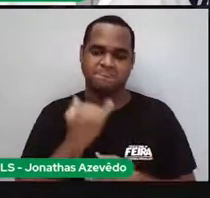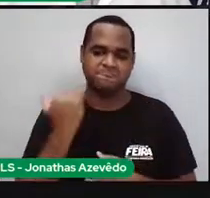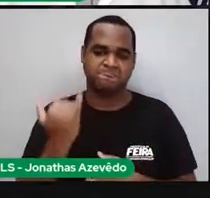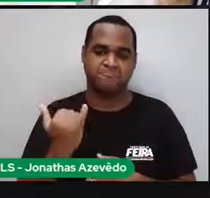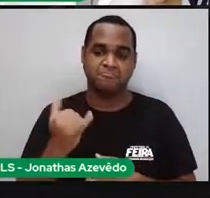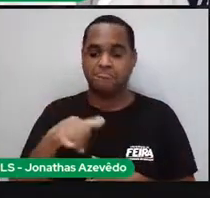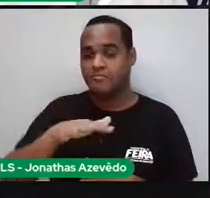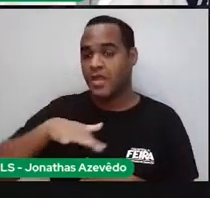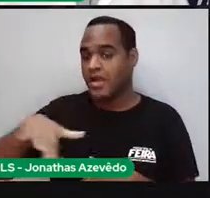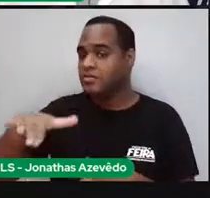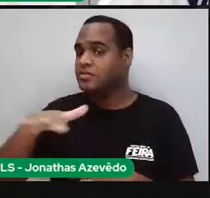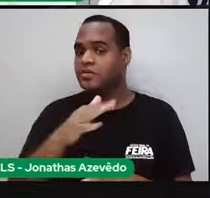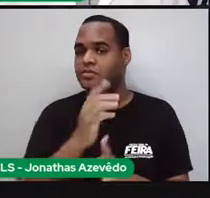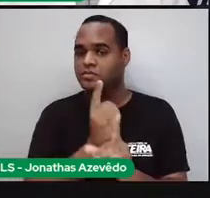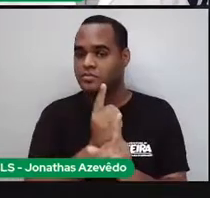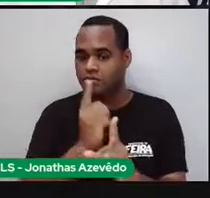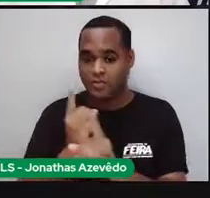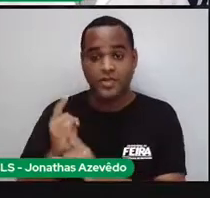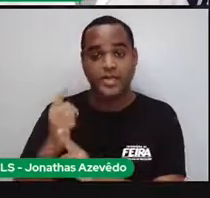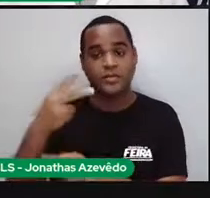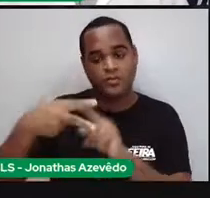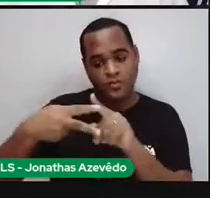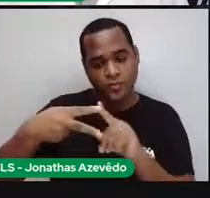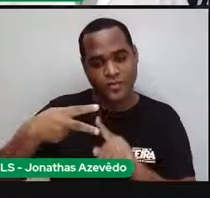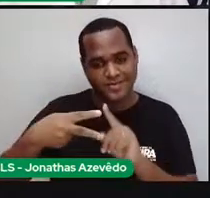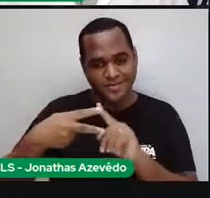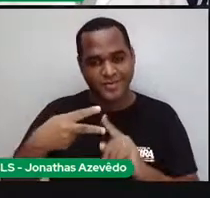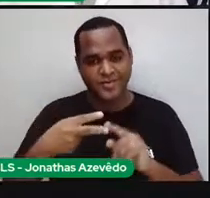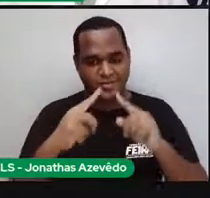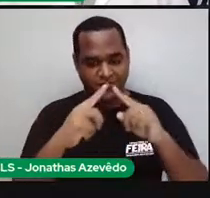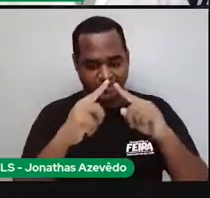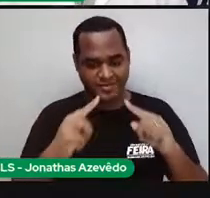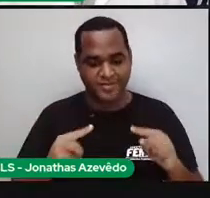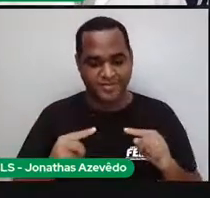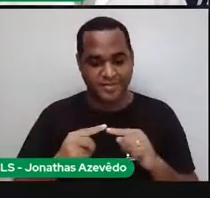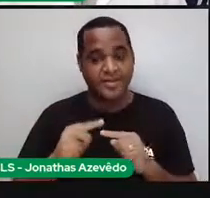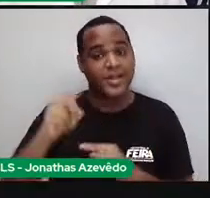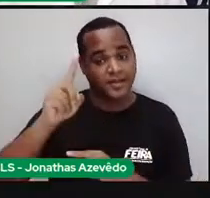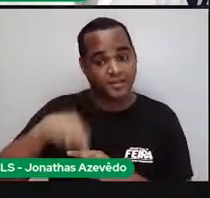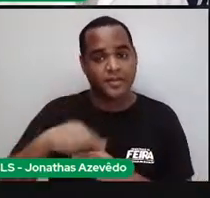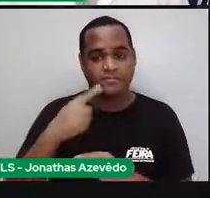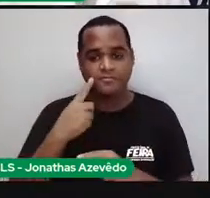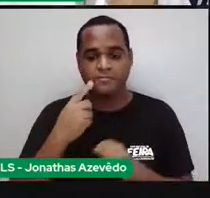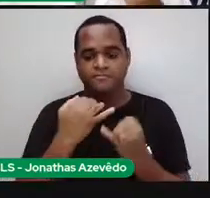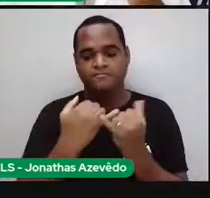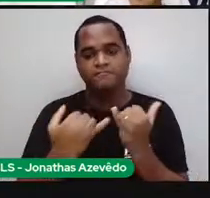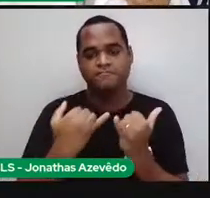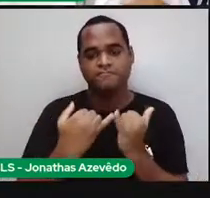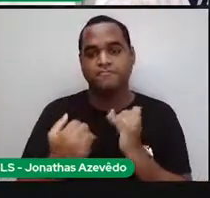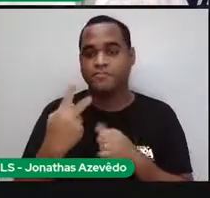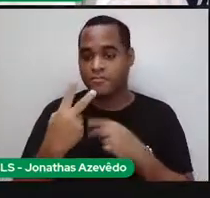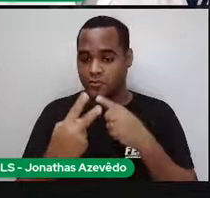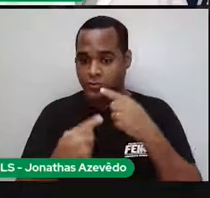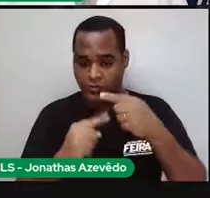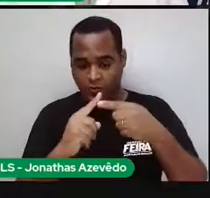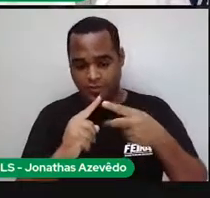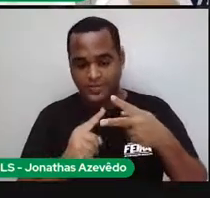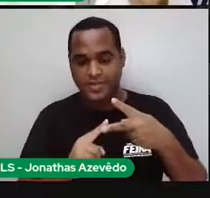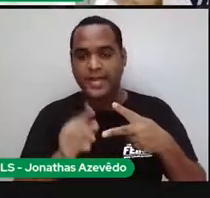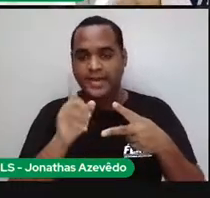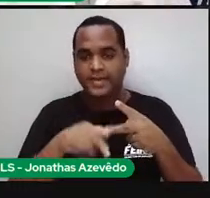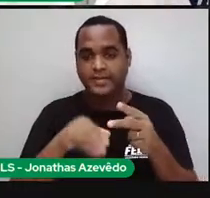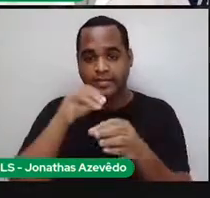encontrada para os dois triângulos foi a metade do produto